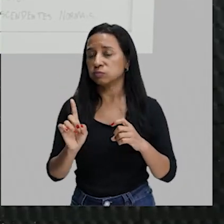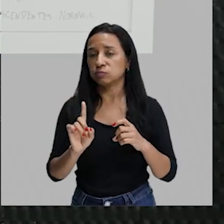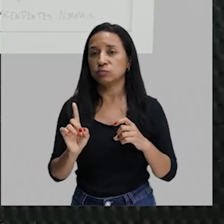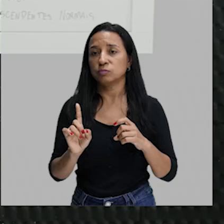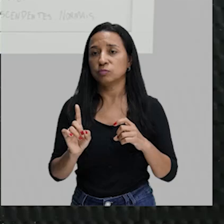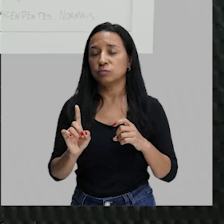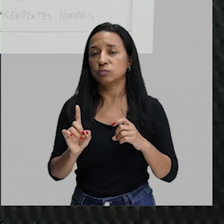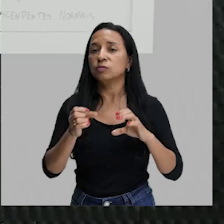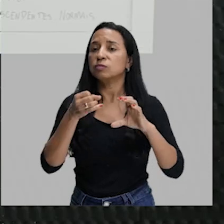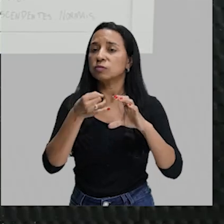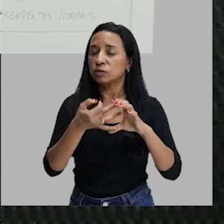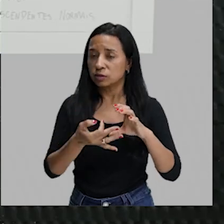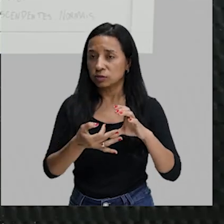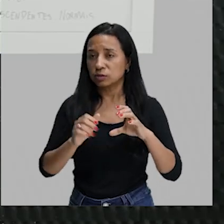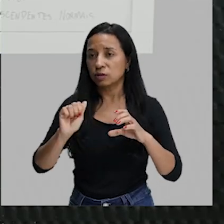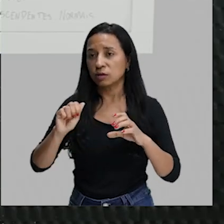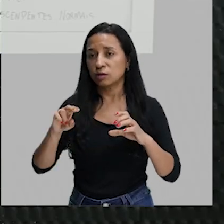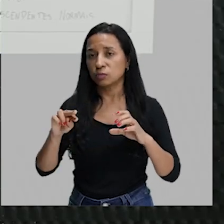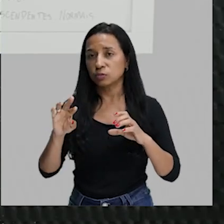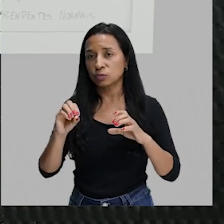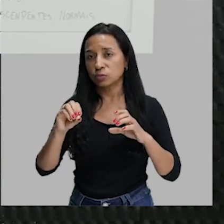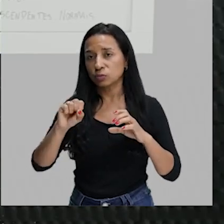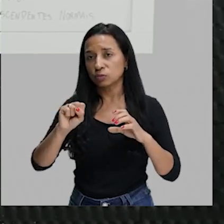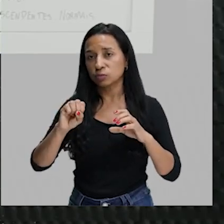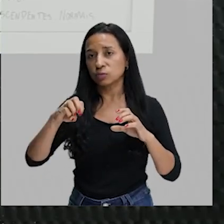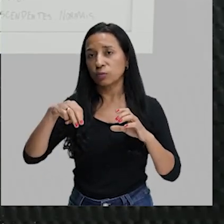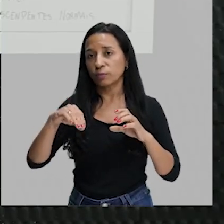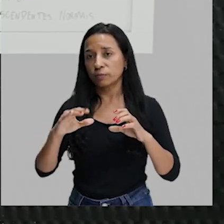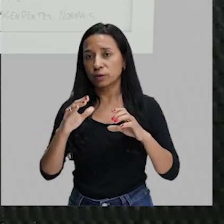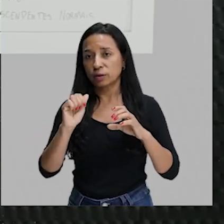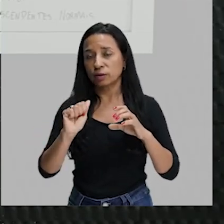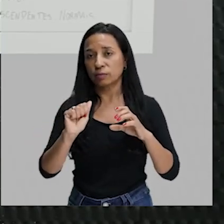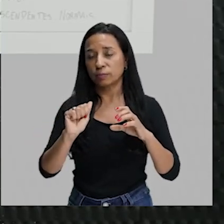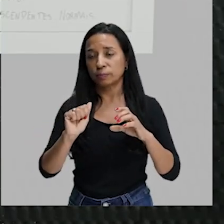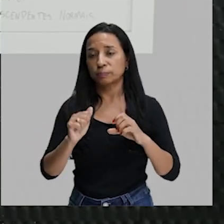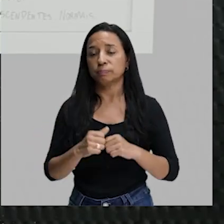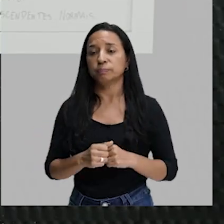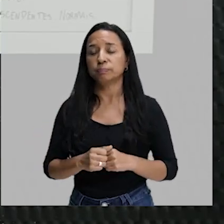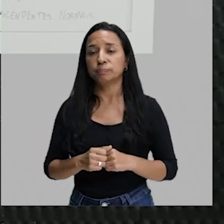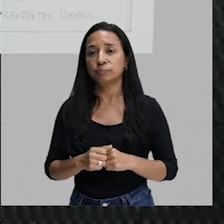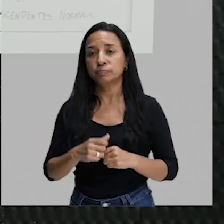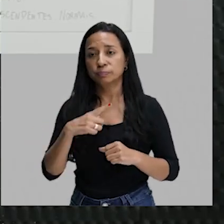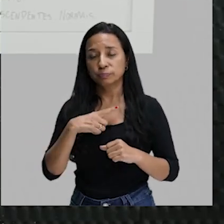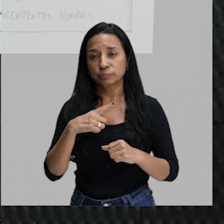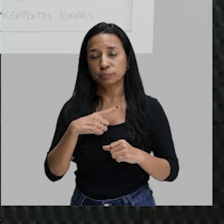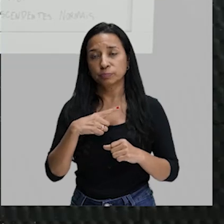É uma característica autossômica. Vou até colocar aqui, ó. Então, aqui eu tenho uma